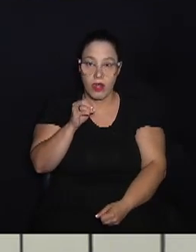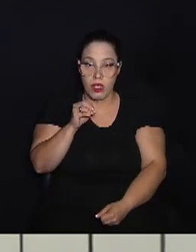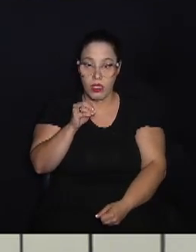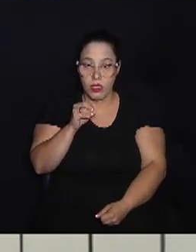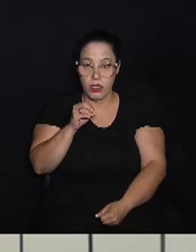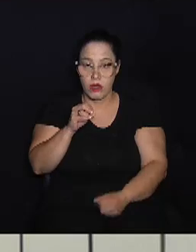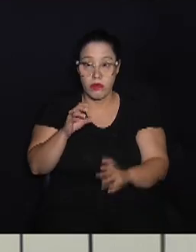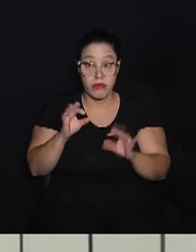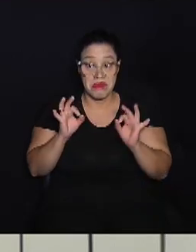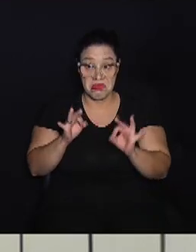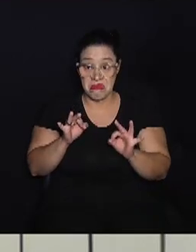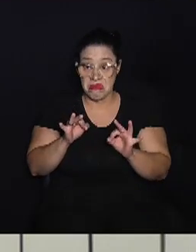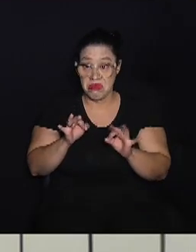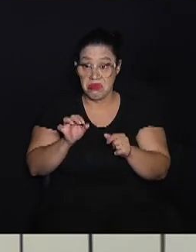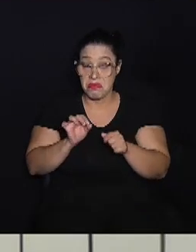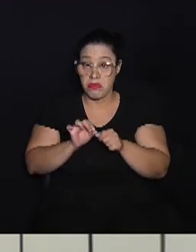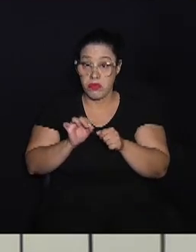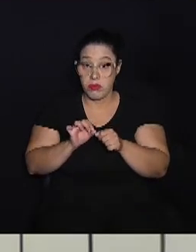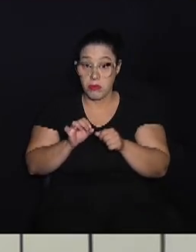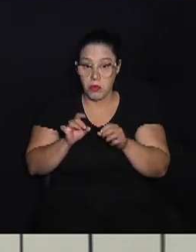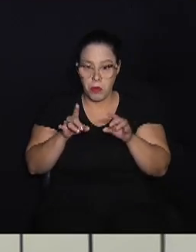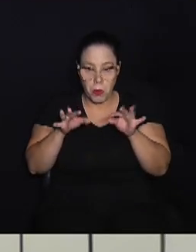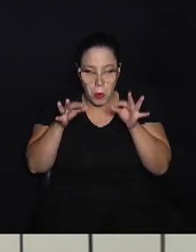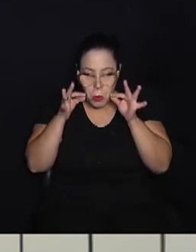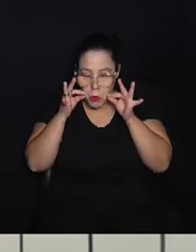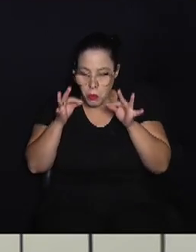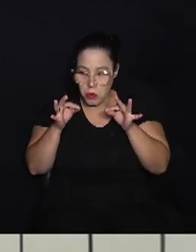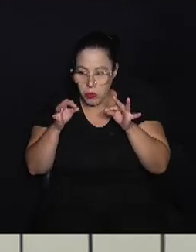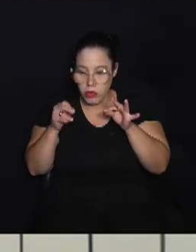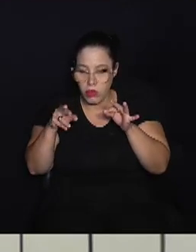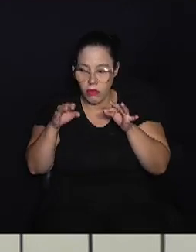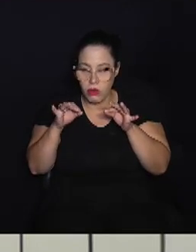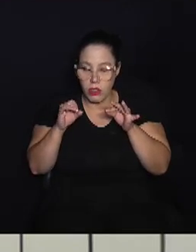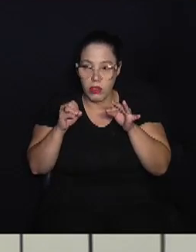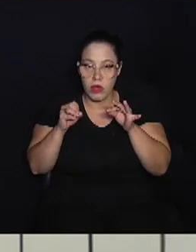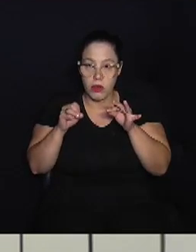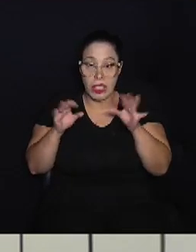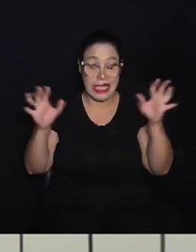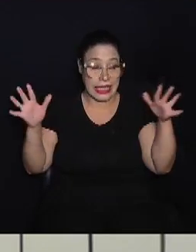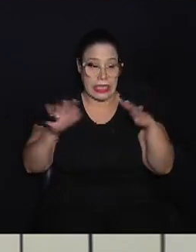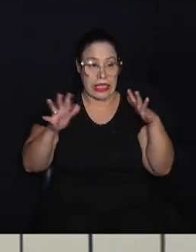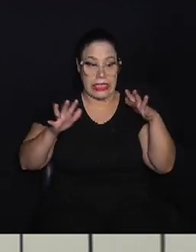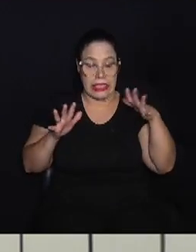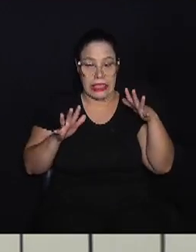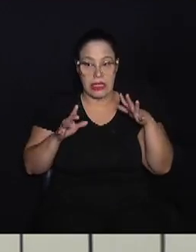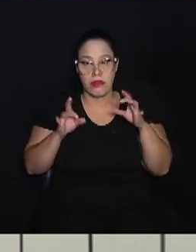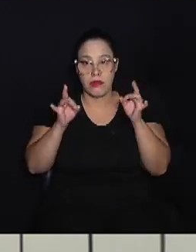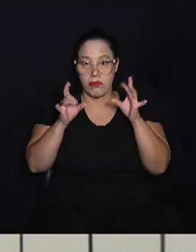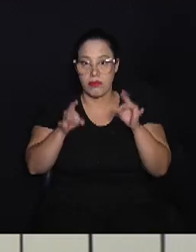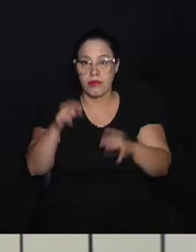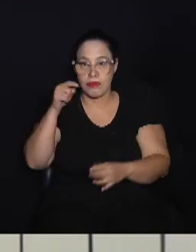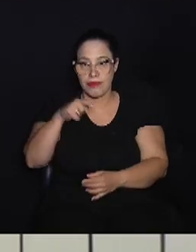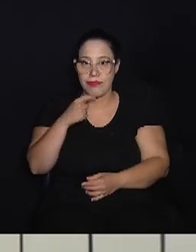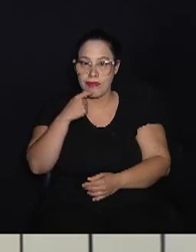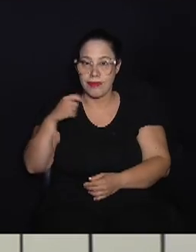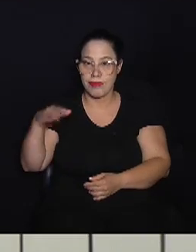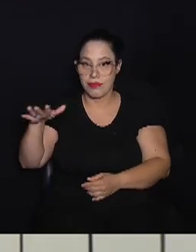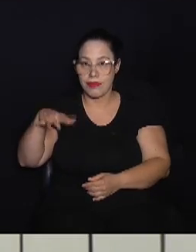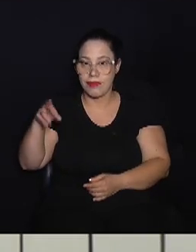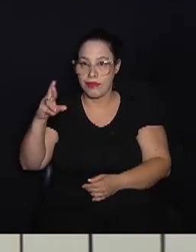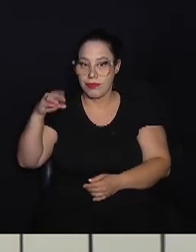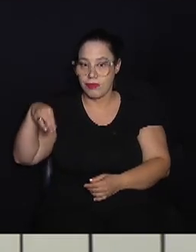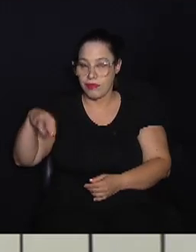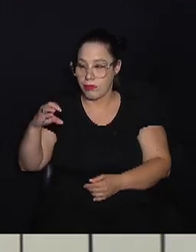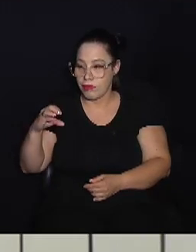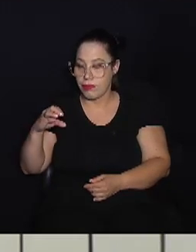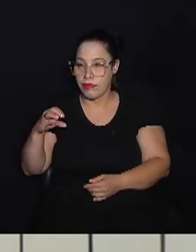meteorológico capaz de fazer a detecção de eventos climáticos extremos exclusivo aqui para a região metropolitana de